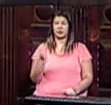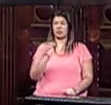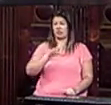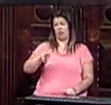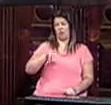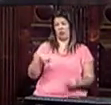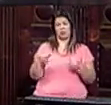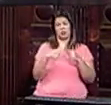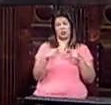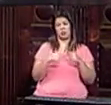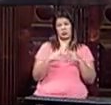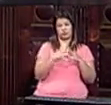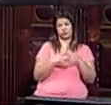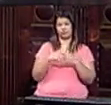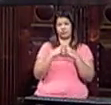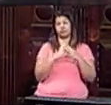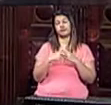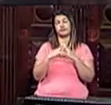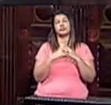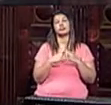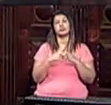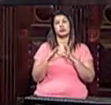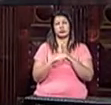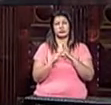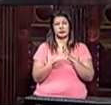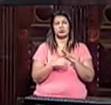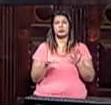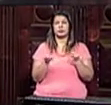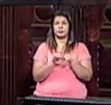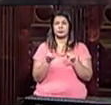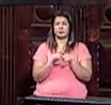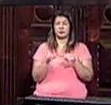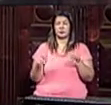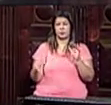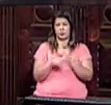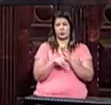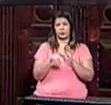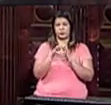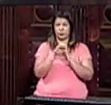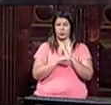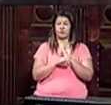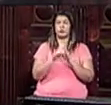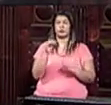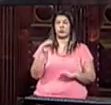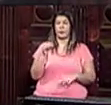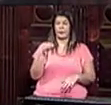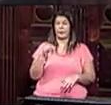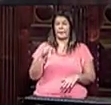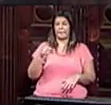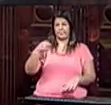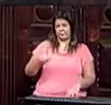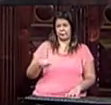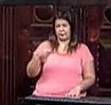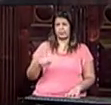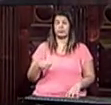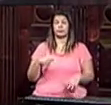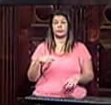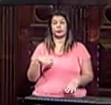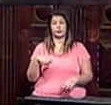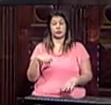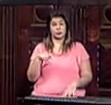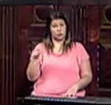de carga com o projeto em tramitação da alteração do Código Penal. Então, nós não temos dúvida que o Ministério